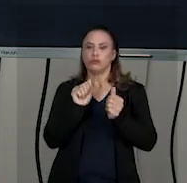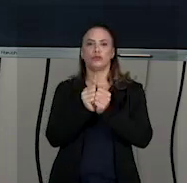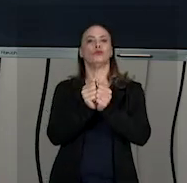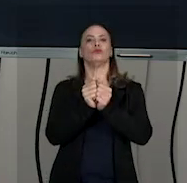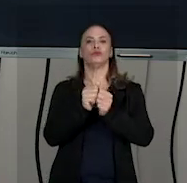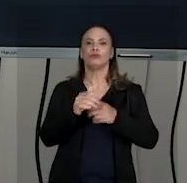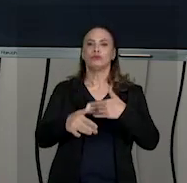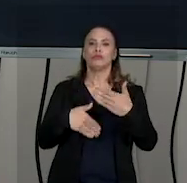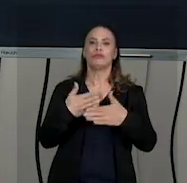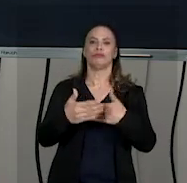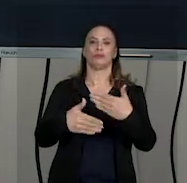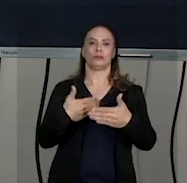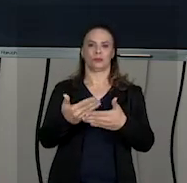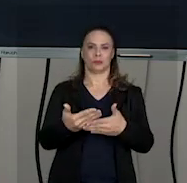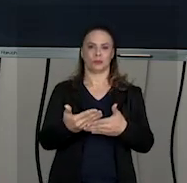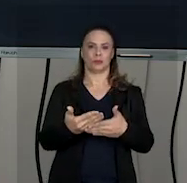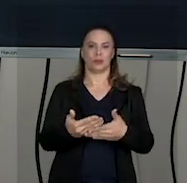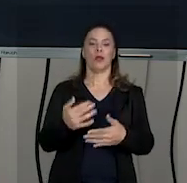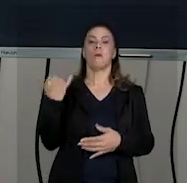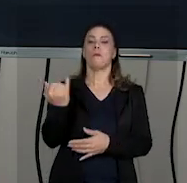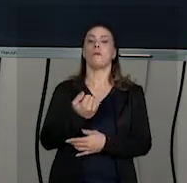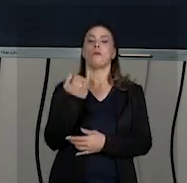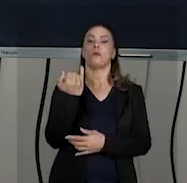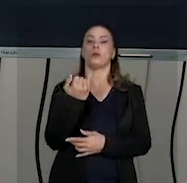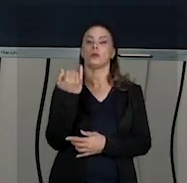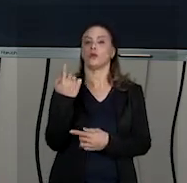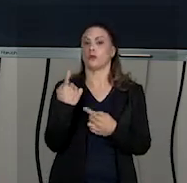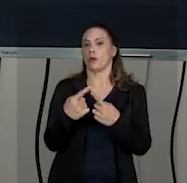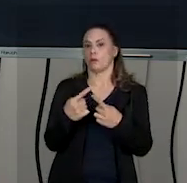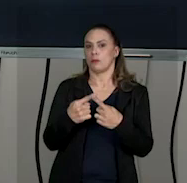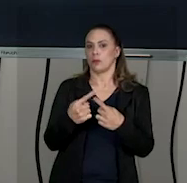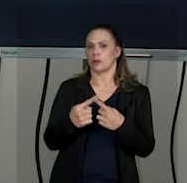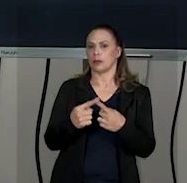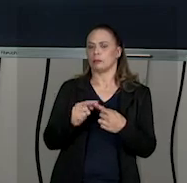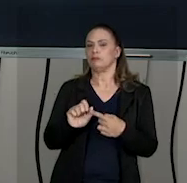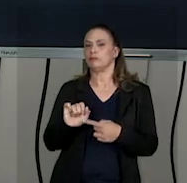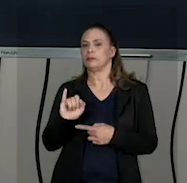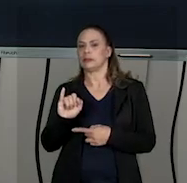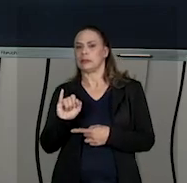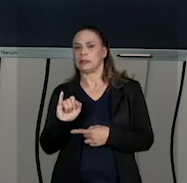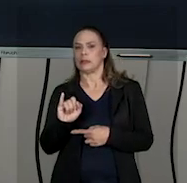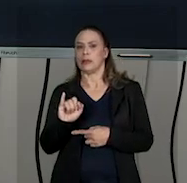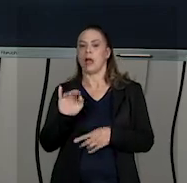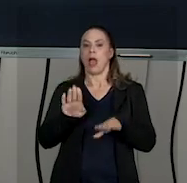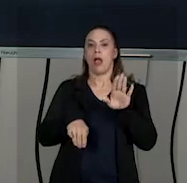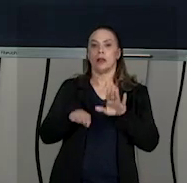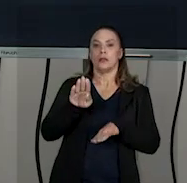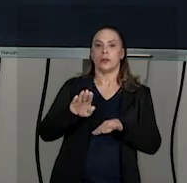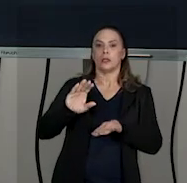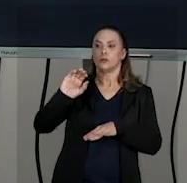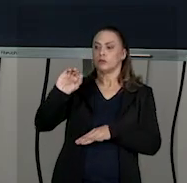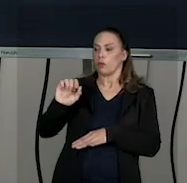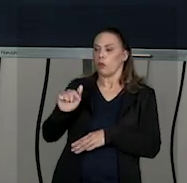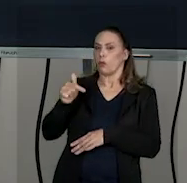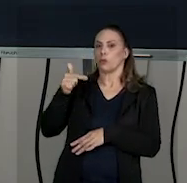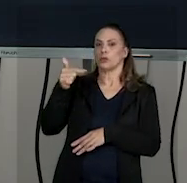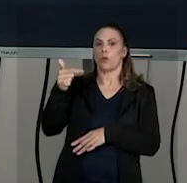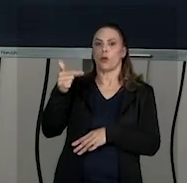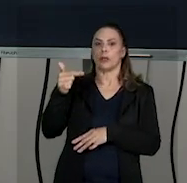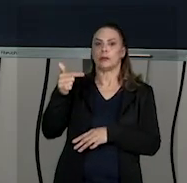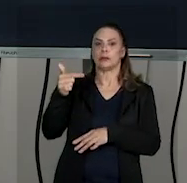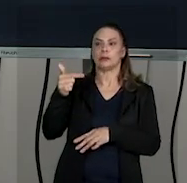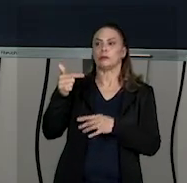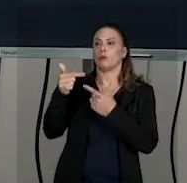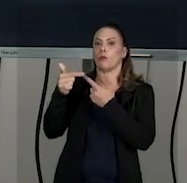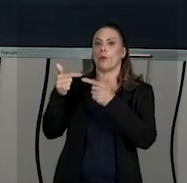tão importante que se caso a gente fique em alguns momentos de ausência do oxigênio, dependendo,